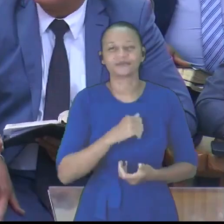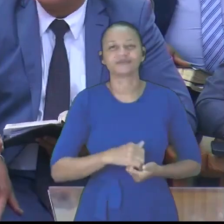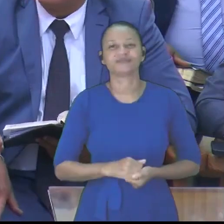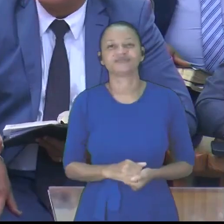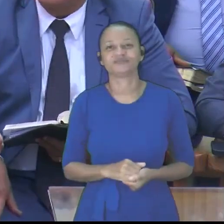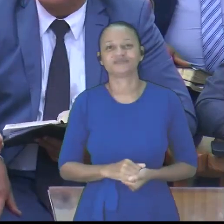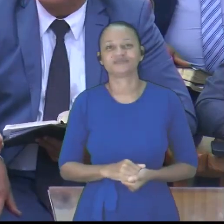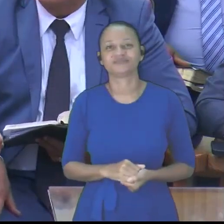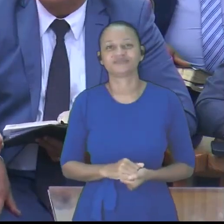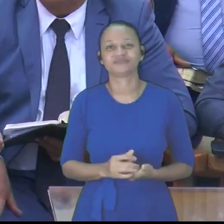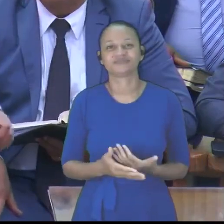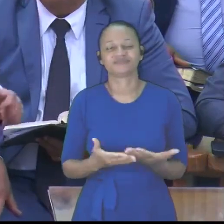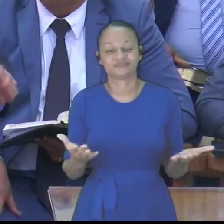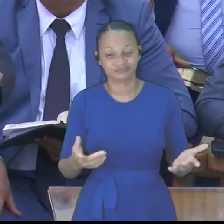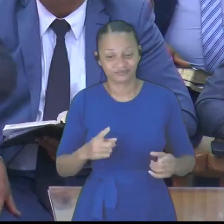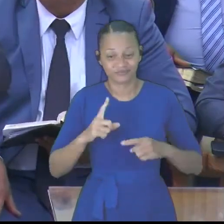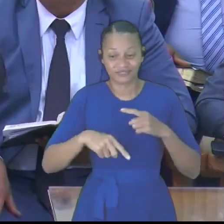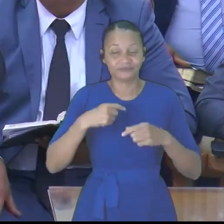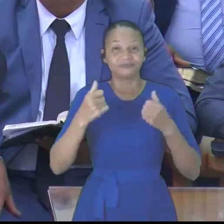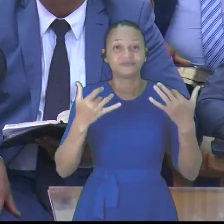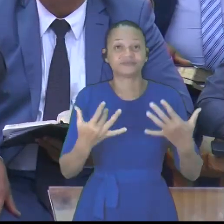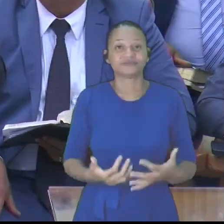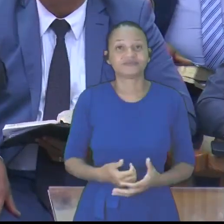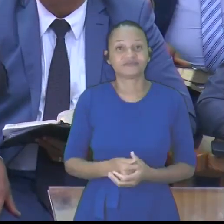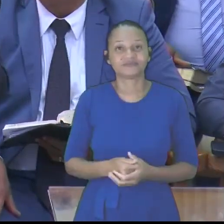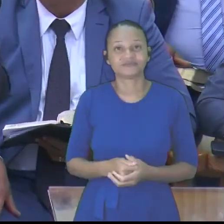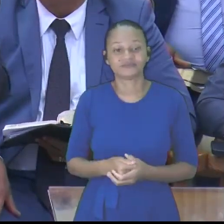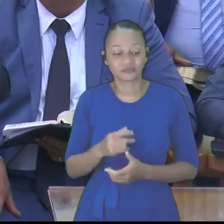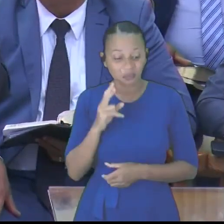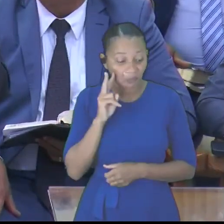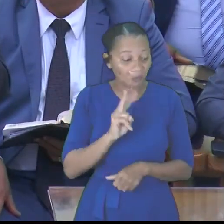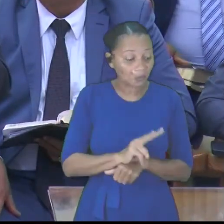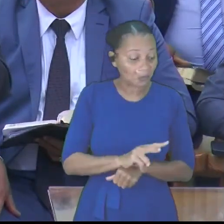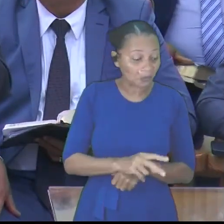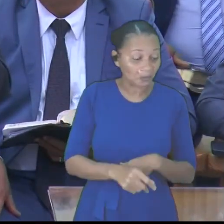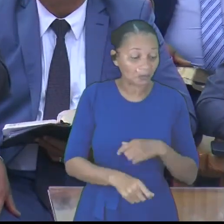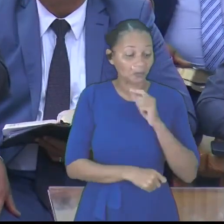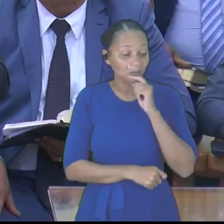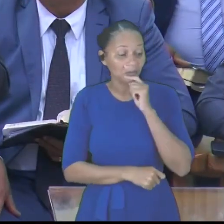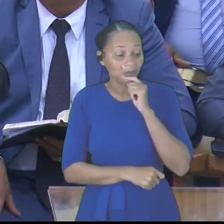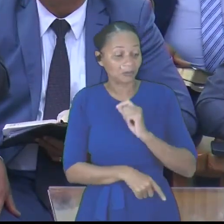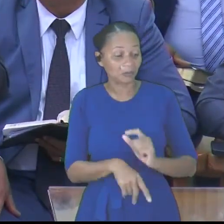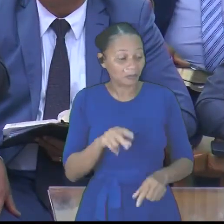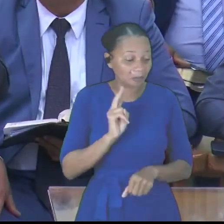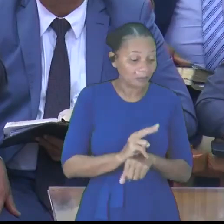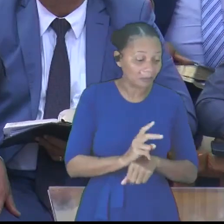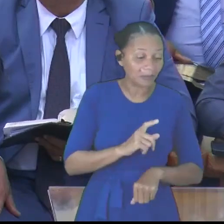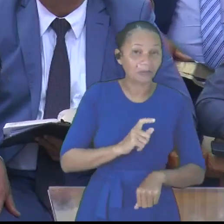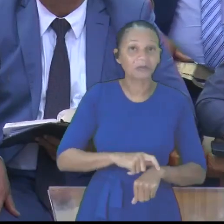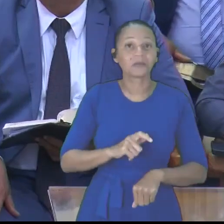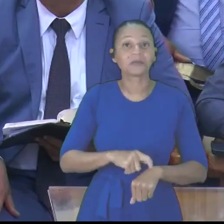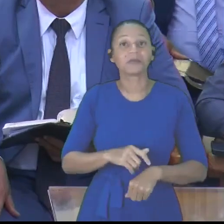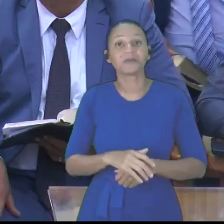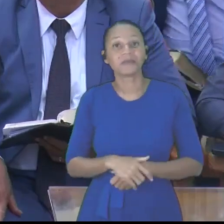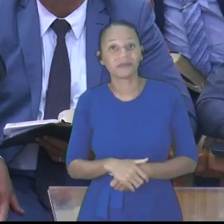E ela disse que ela depois contava que passou a noite olhando para ele, para ver a hora.